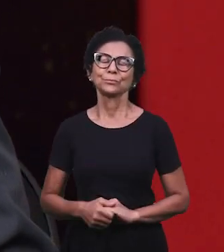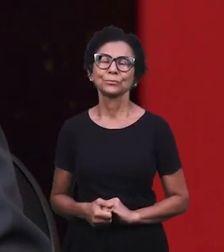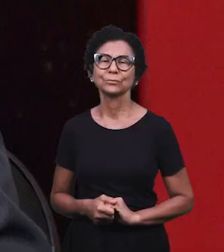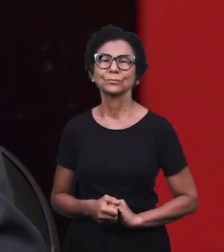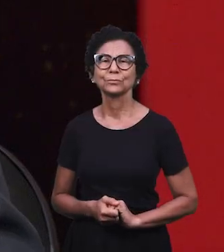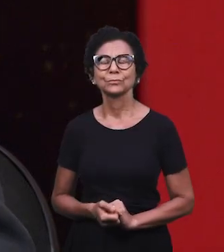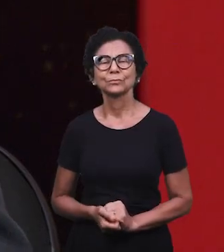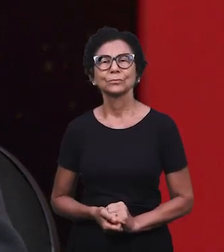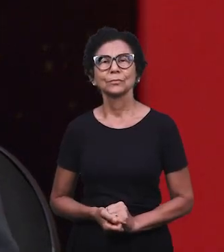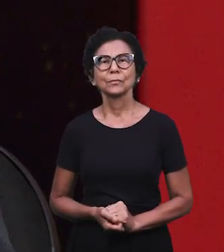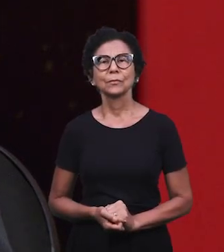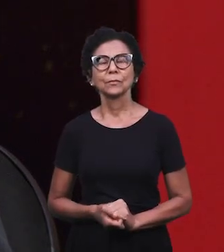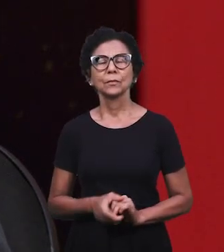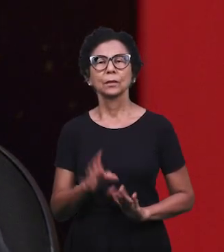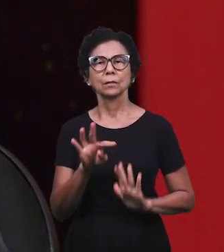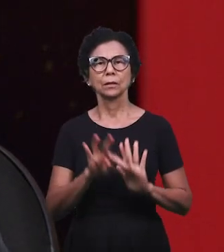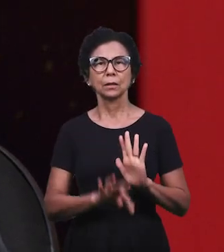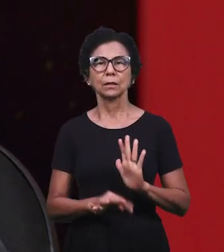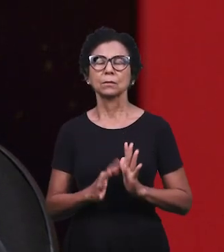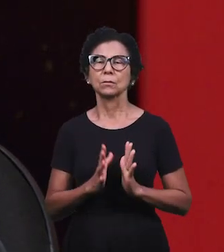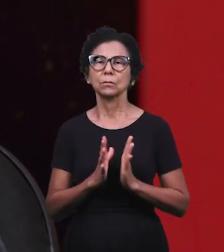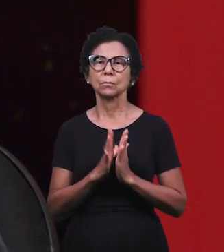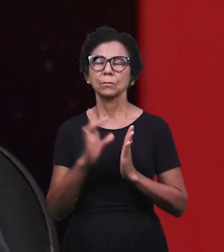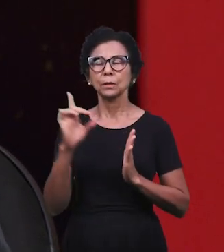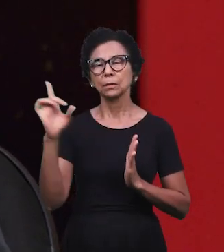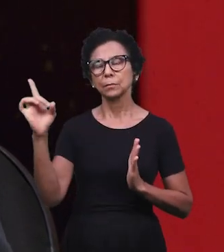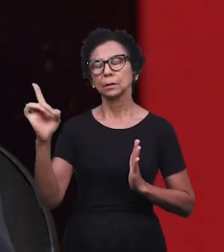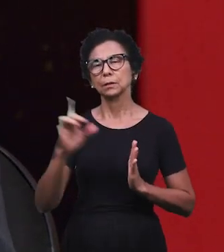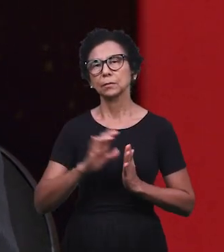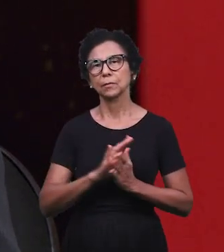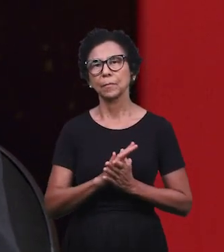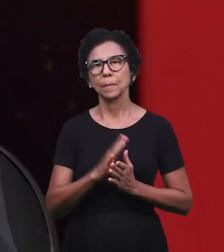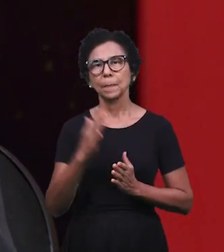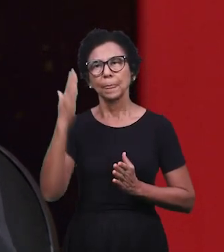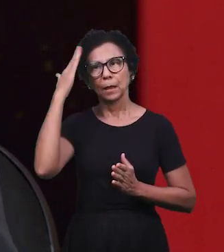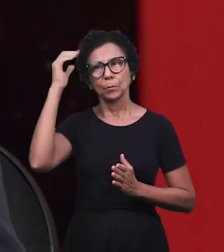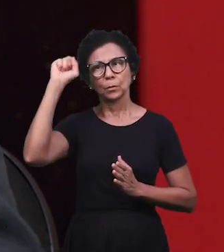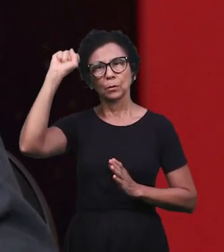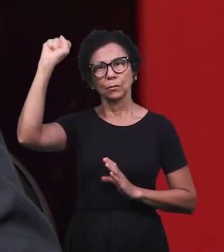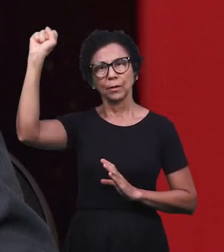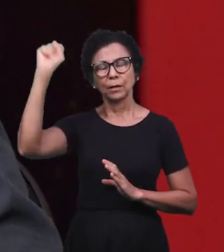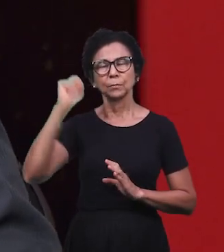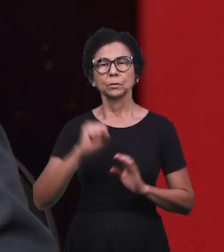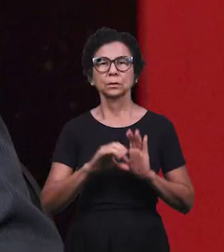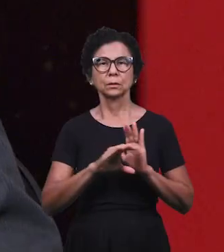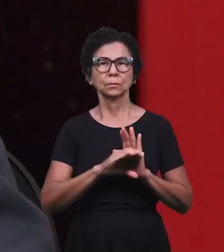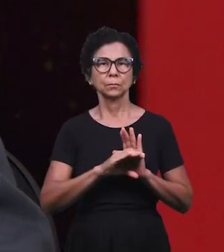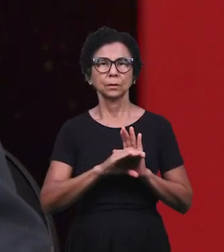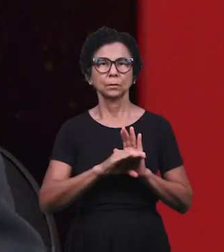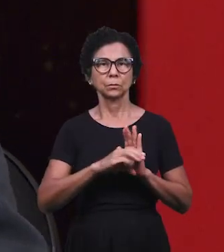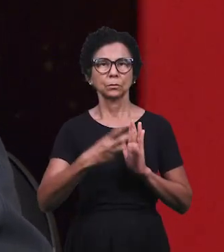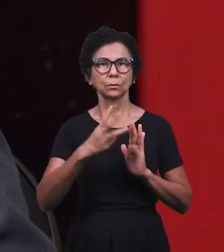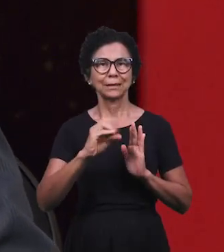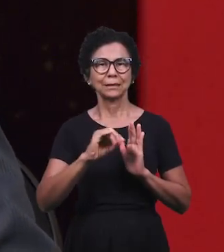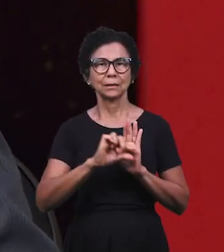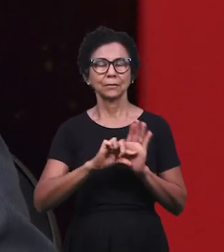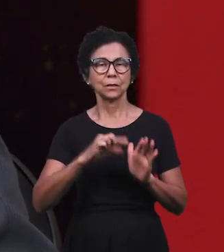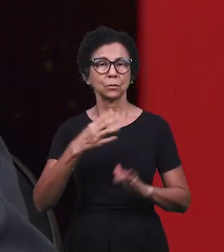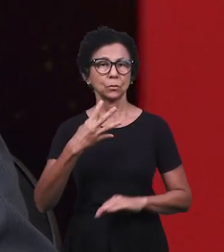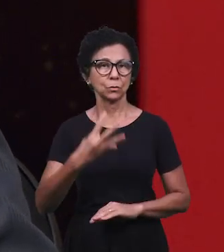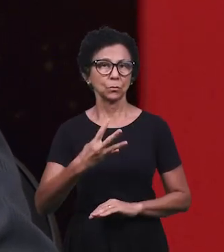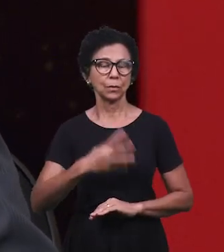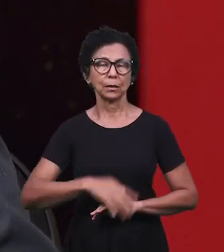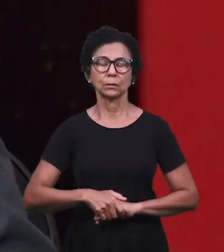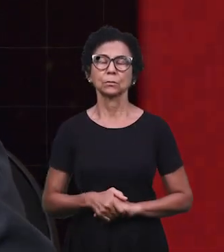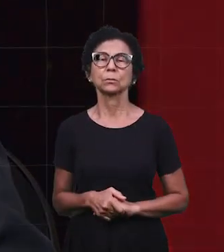texto da palavra que se encontra no livro de Provérbios de Salomão, capítulo 30, verso 4. O texto vai